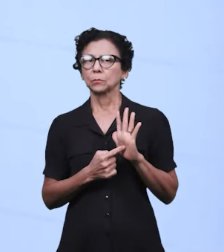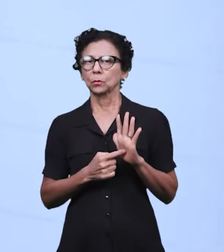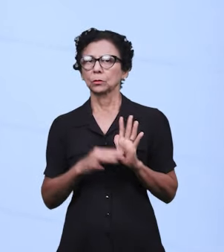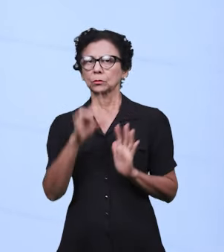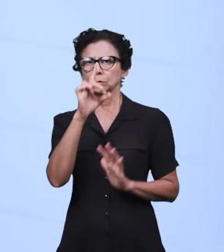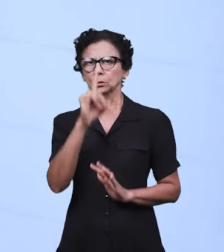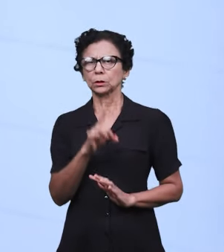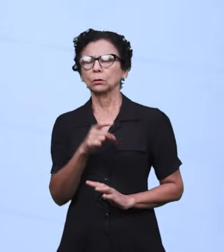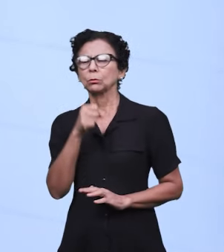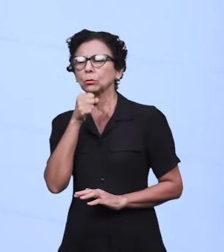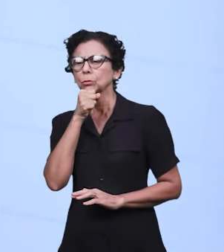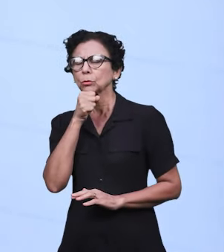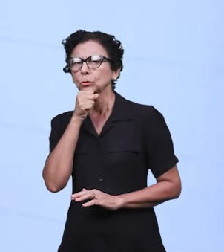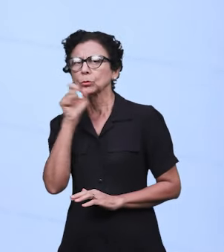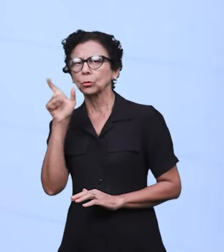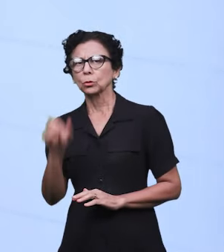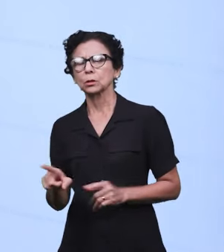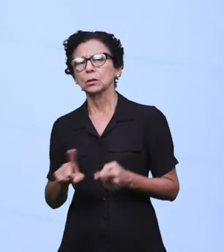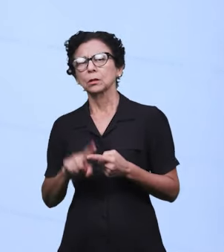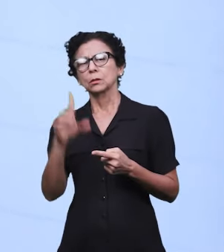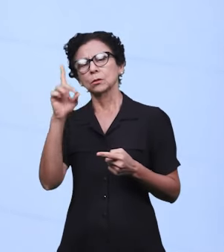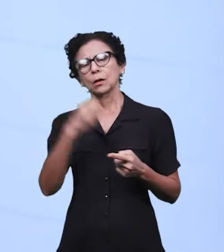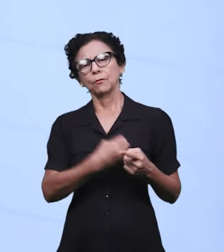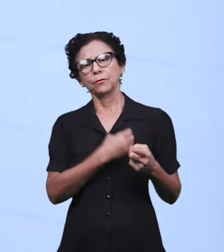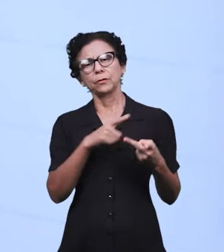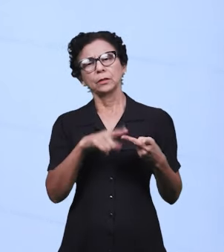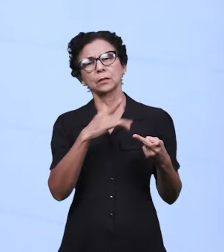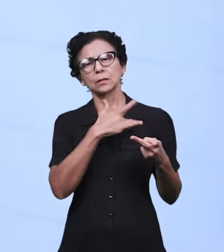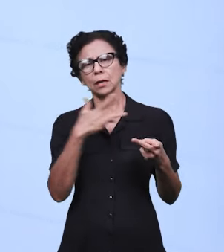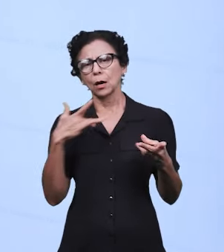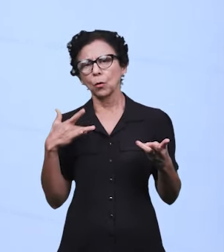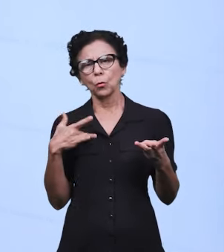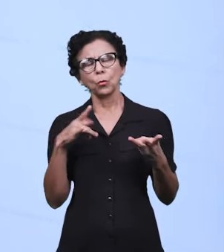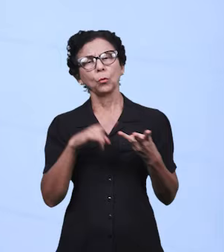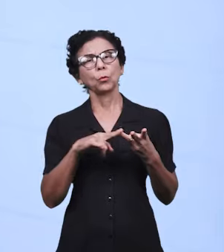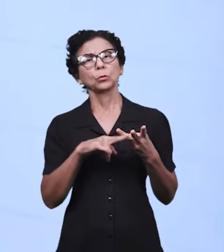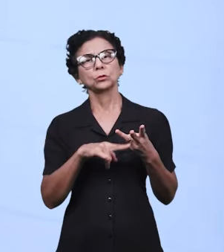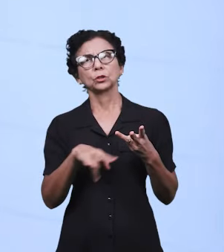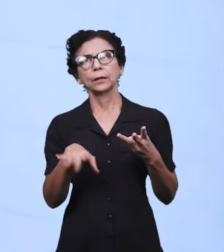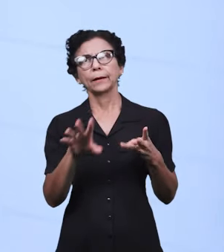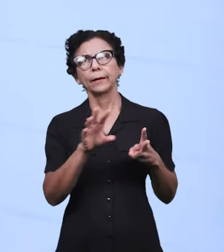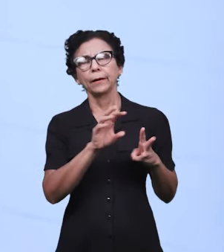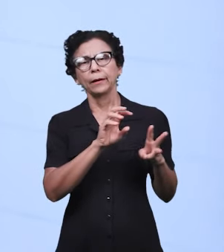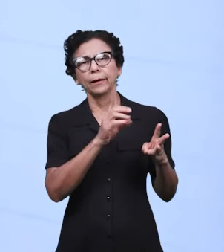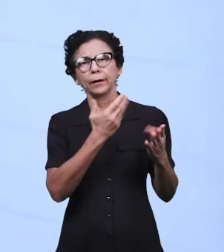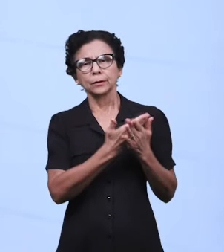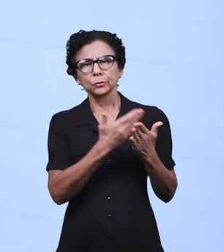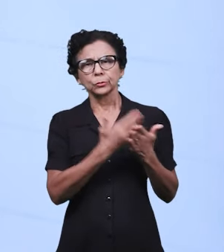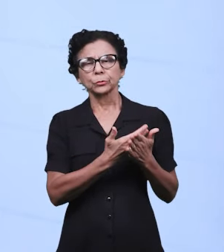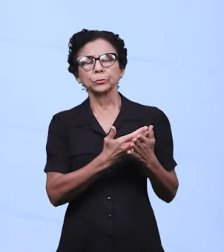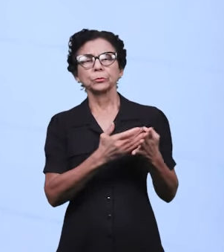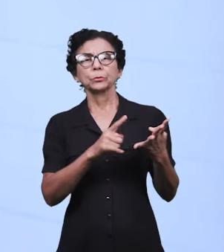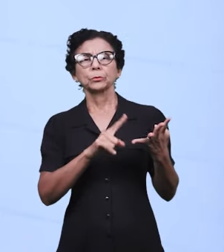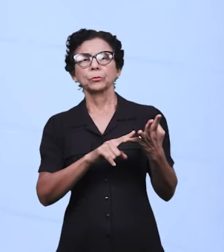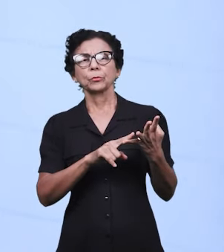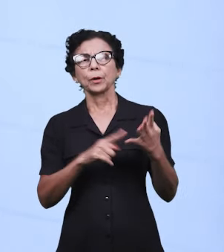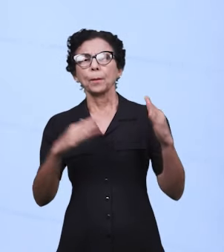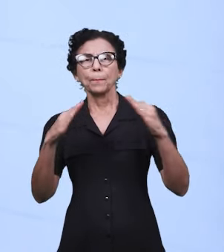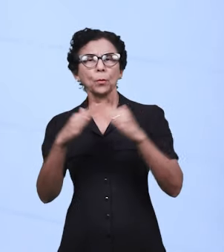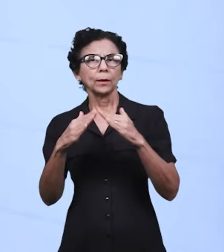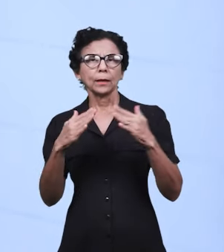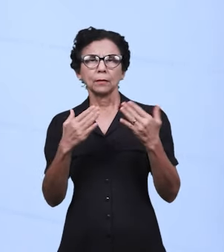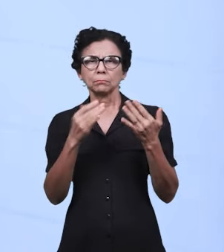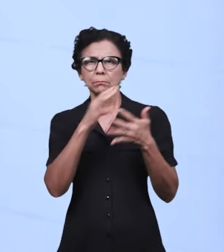idosa, como o direito à vida, o direito à saúde, o direito à habitação, o direito à